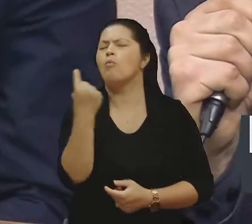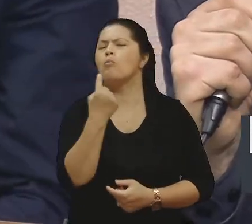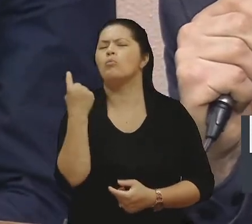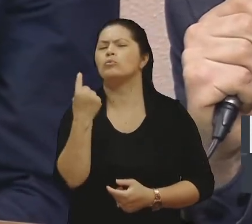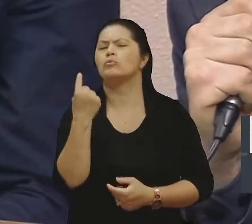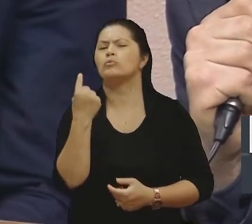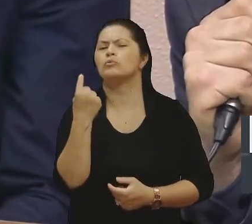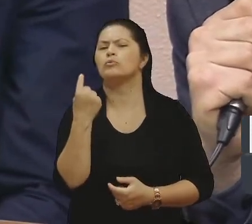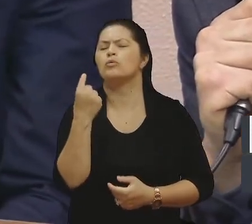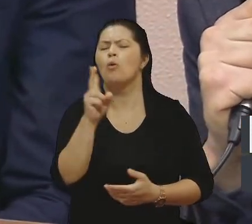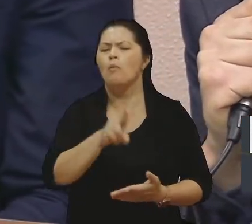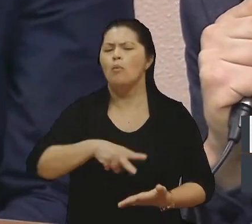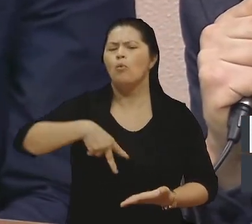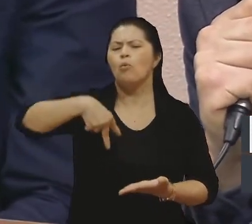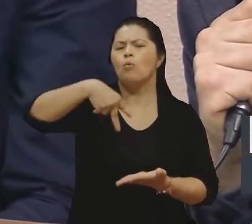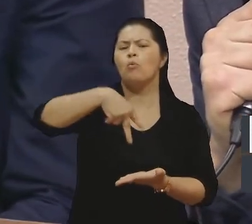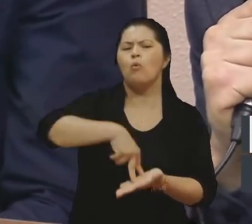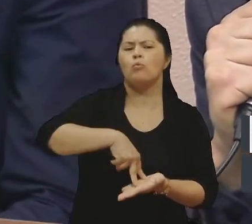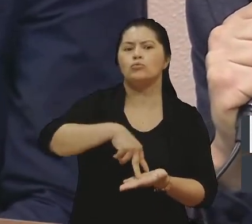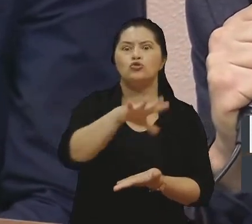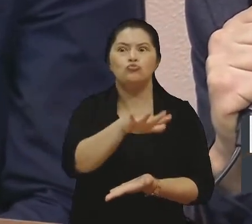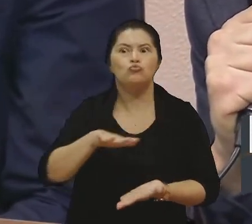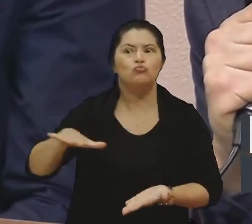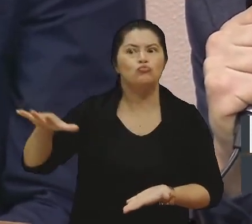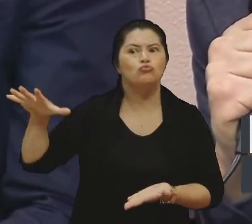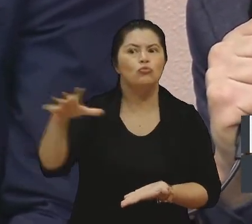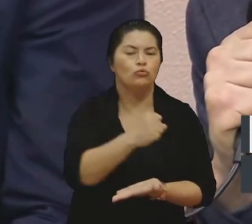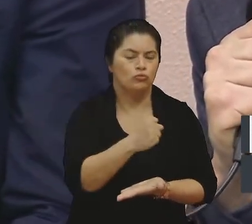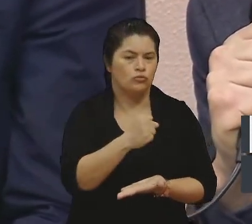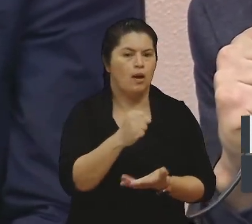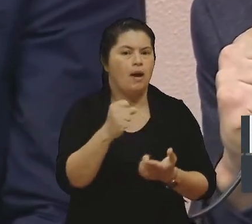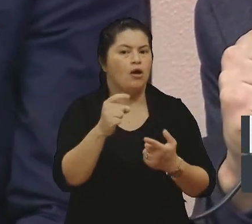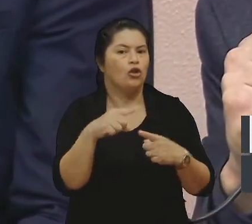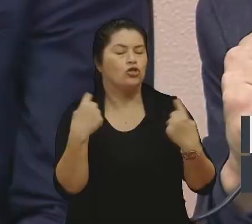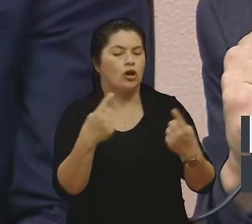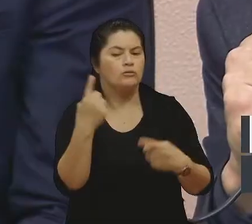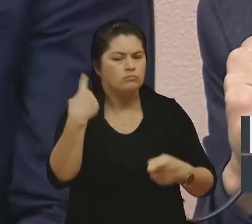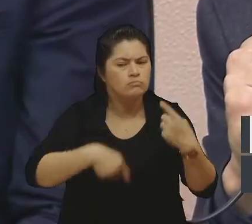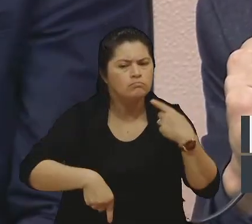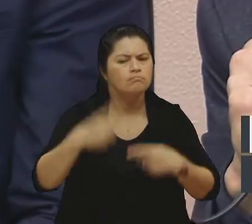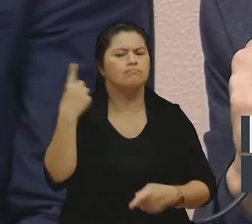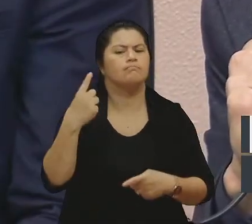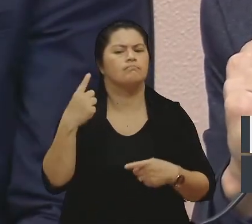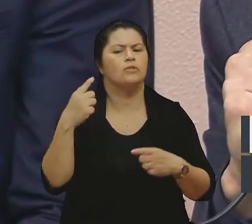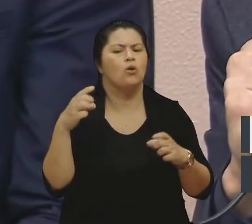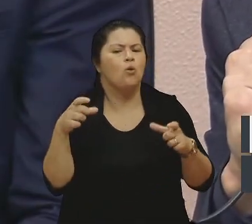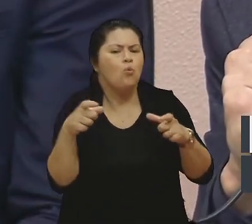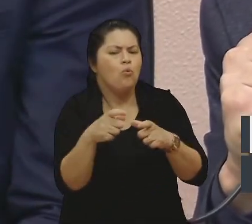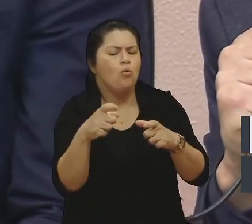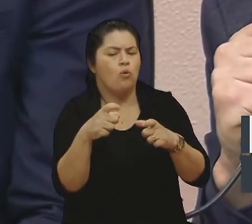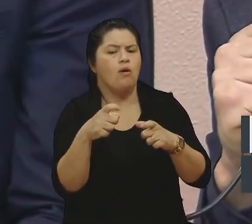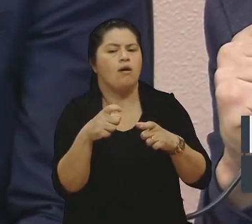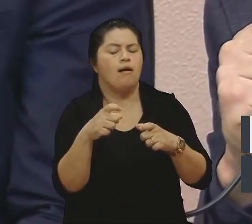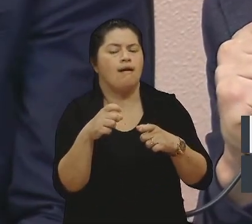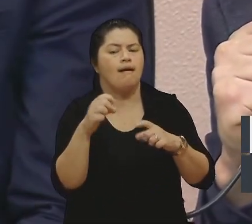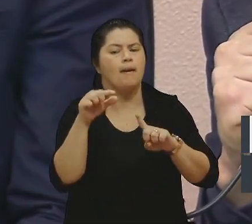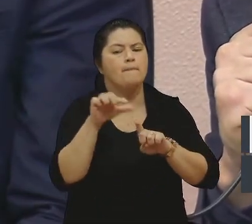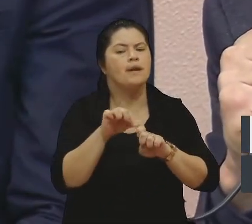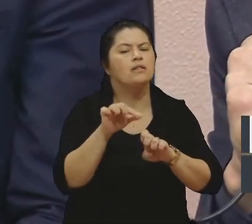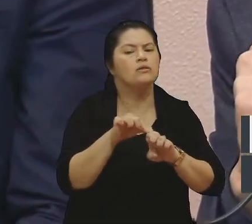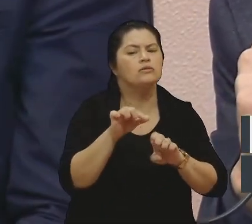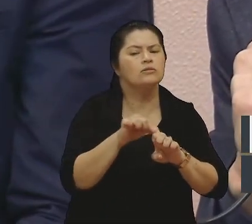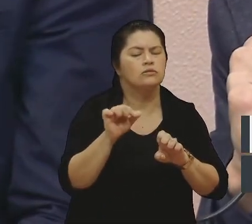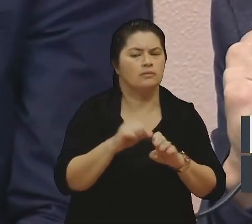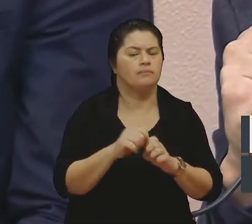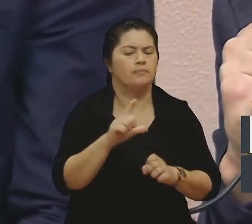de todos, onde nós estamos unidos para desenvolver o microempreendedor. Nós capacitamos em 2025